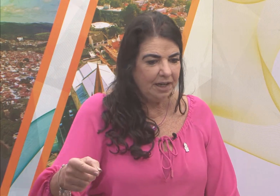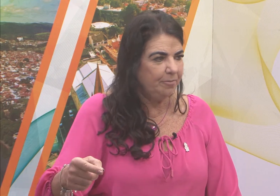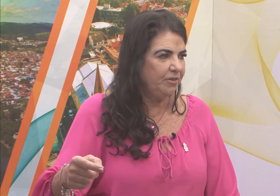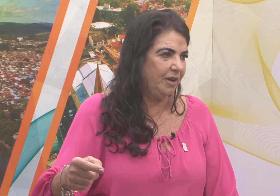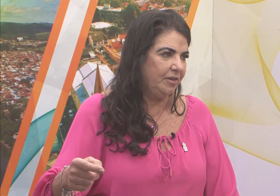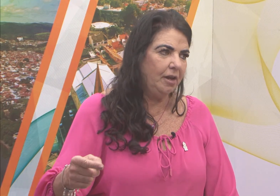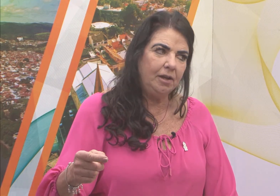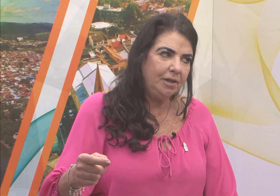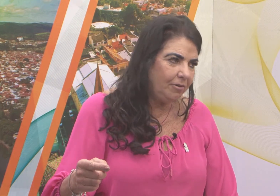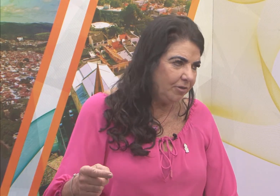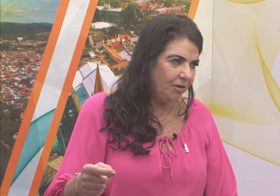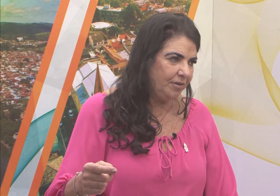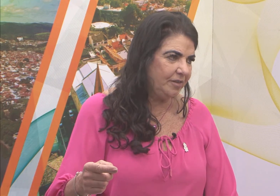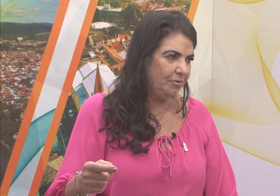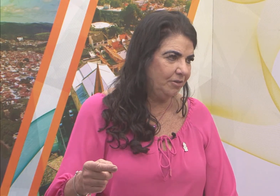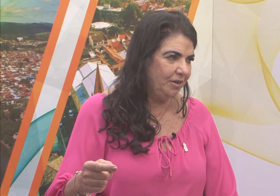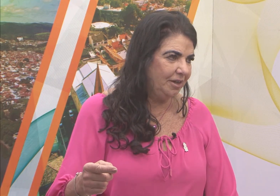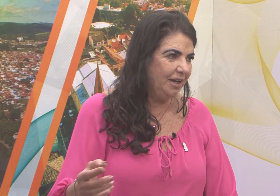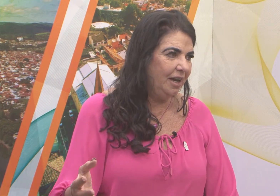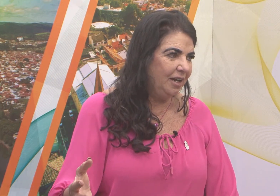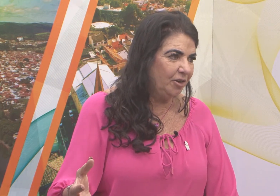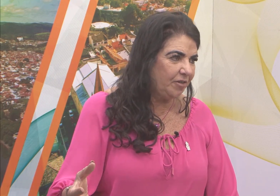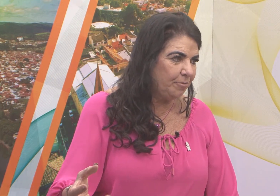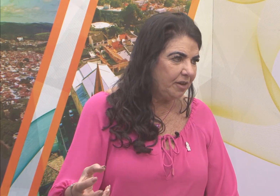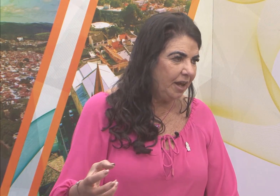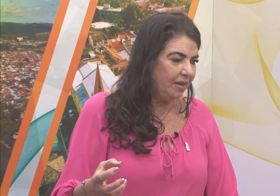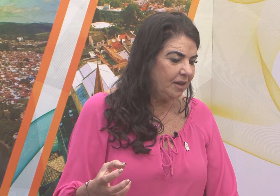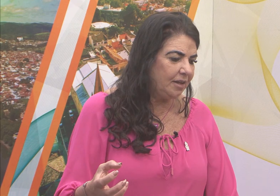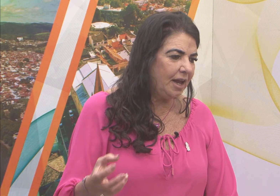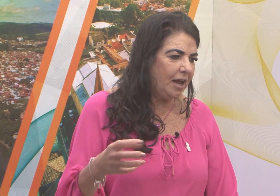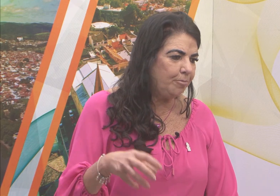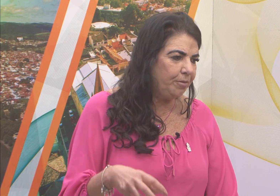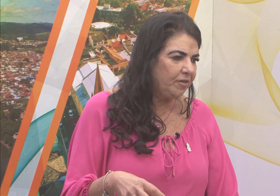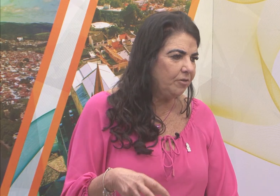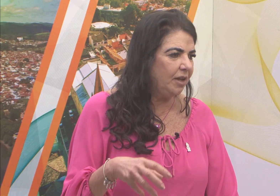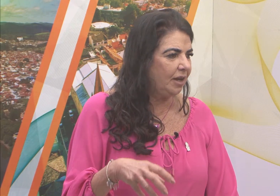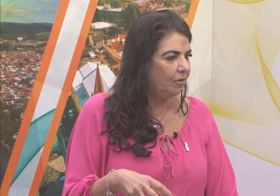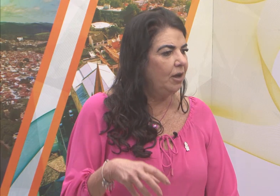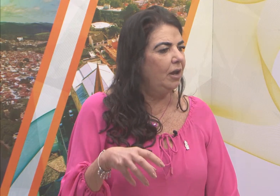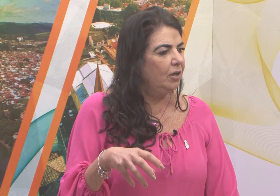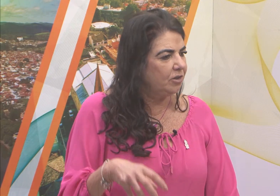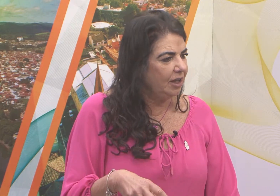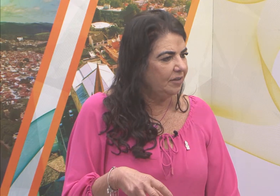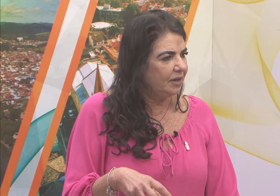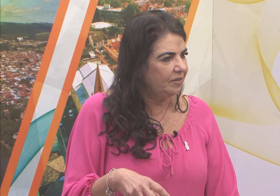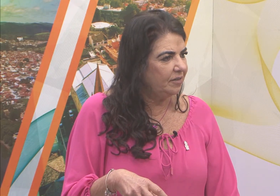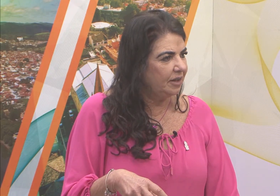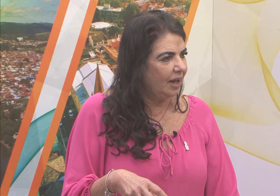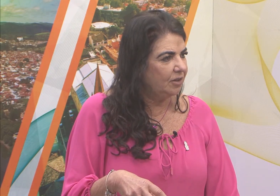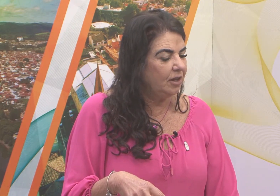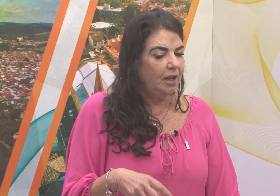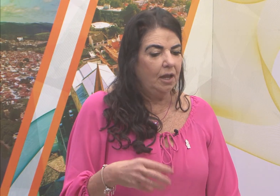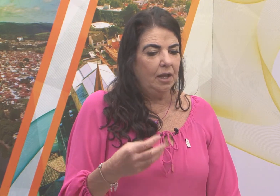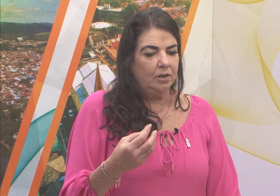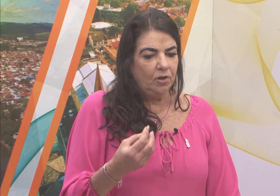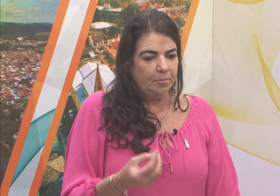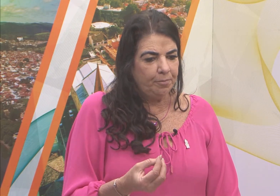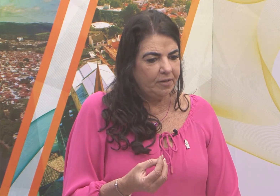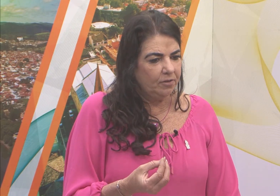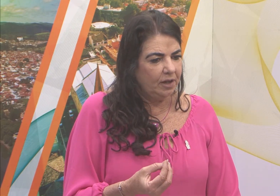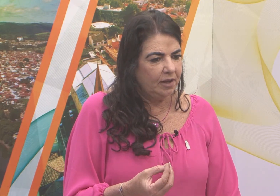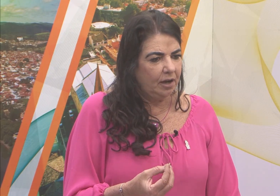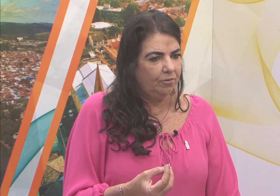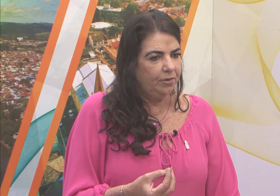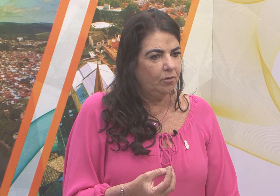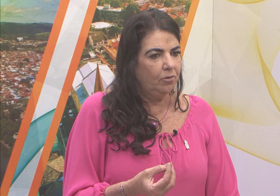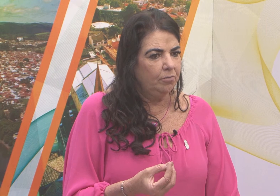então vai na emergência. Não resolve a saúde, né? Então nós temos que resgatar a população central, tinha essa necessidade, a nossa